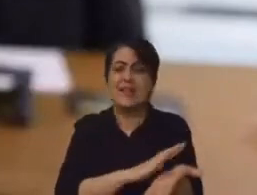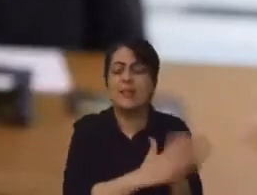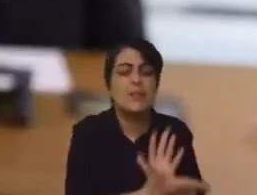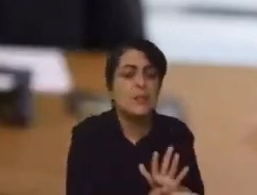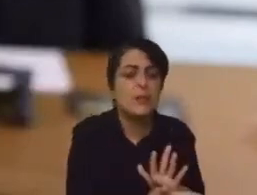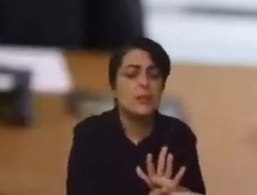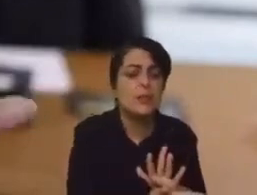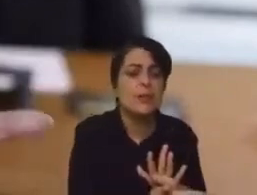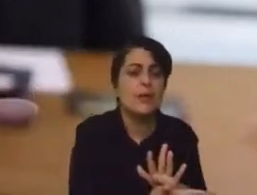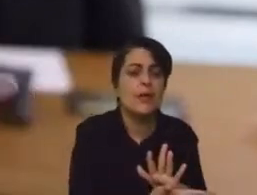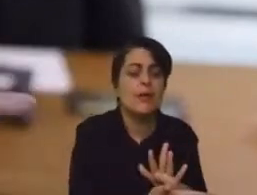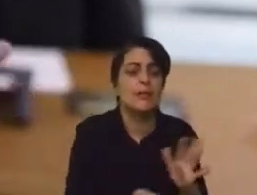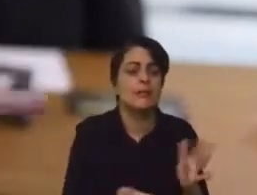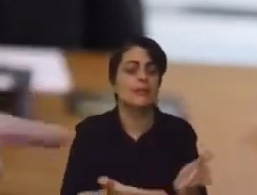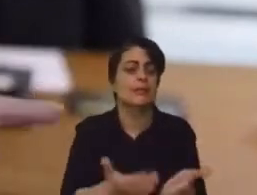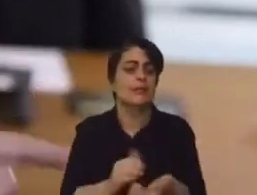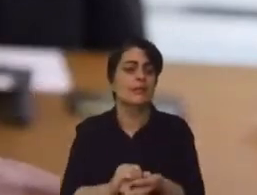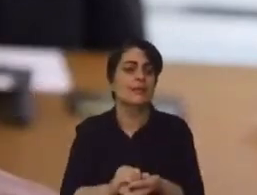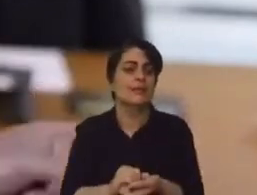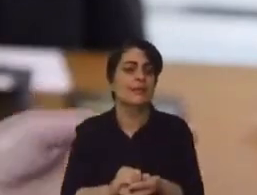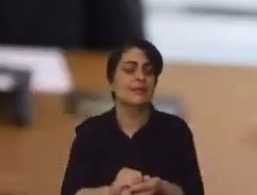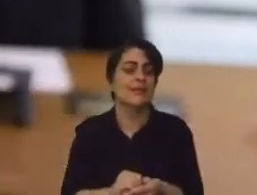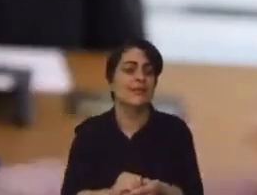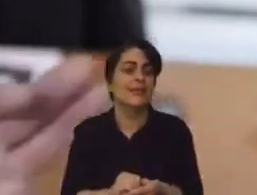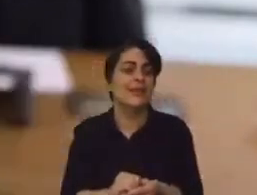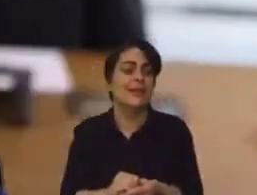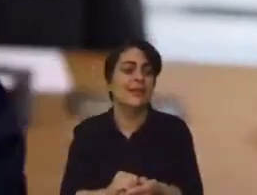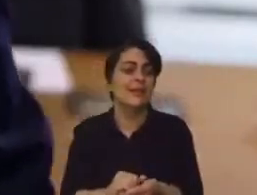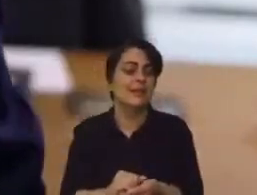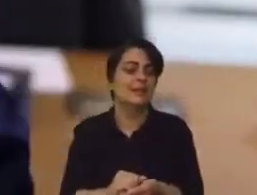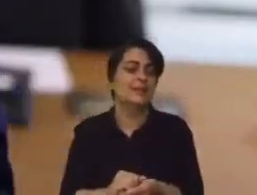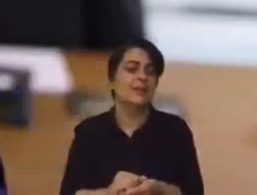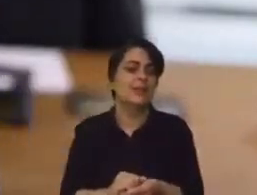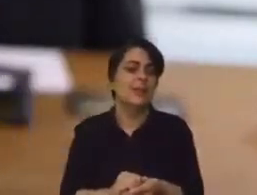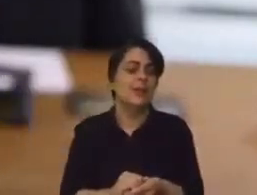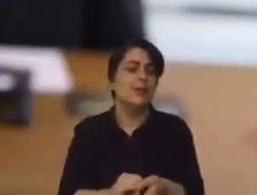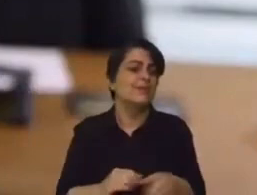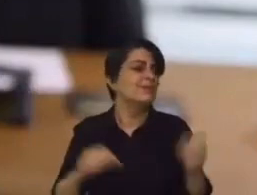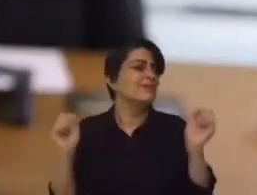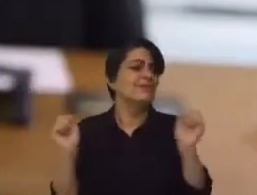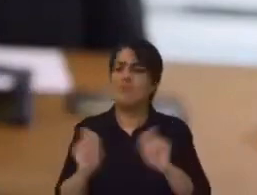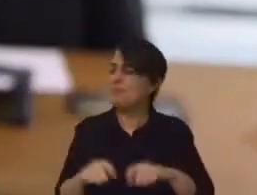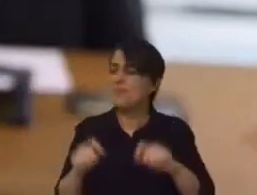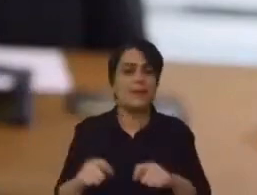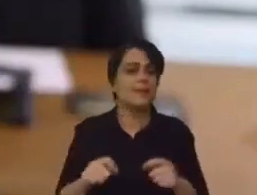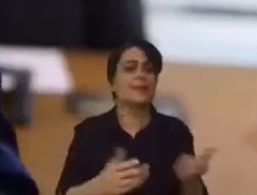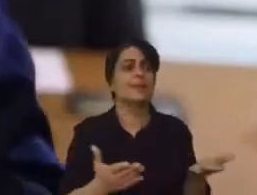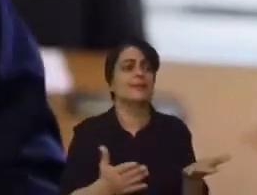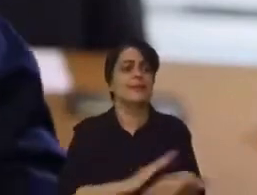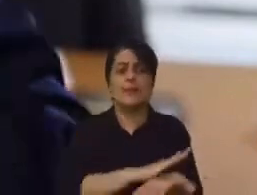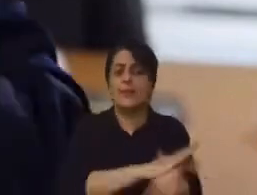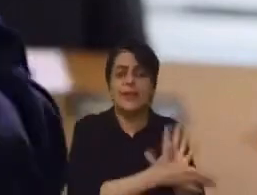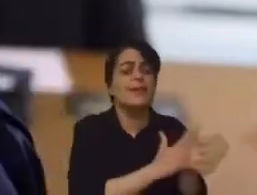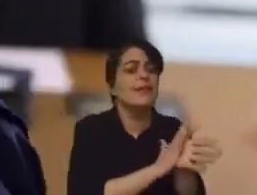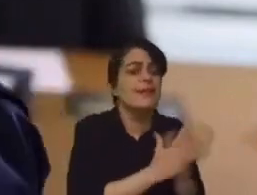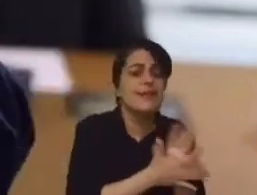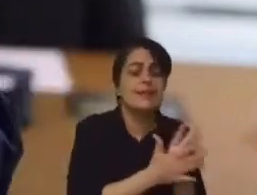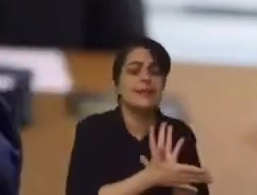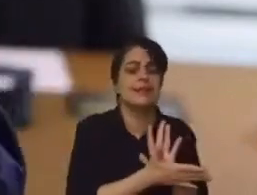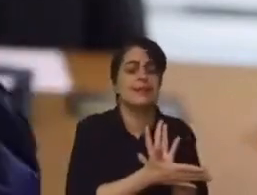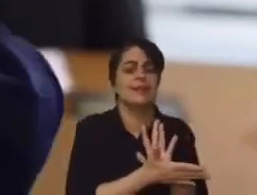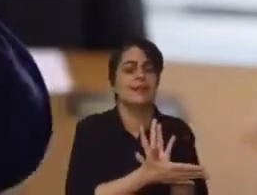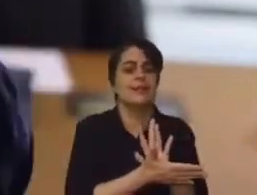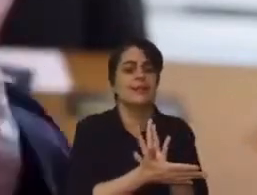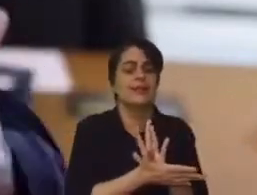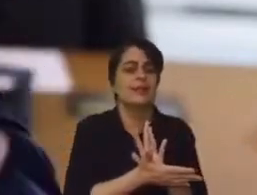própria. Não é que eles acabaram com o imposto sindical, que eu era contra o imposto sindical. É que eles não permitiram que